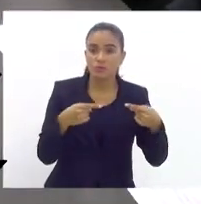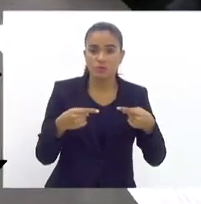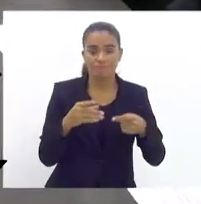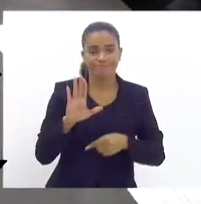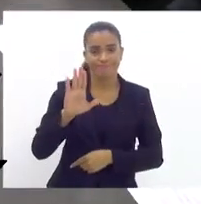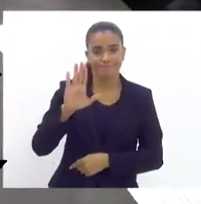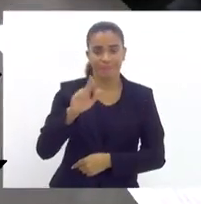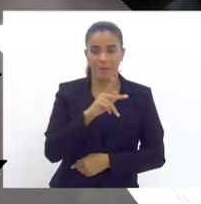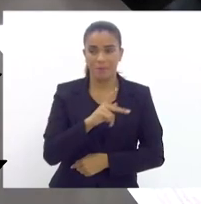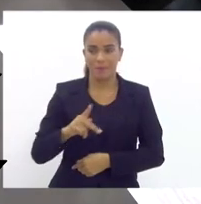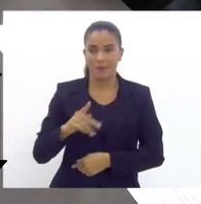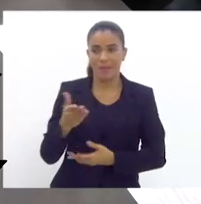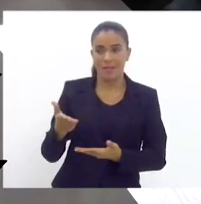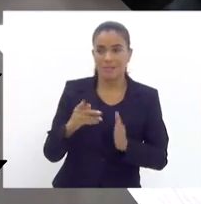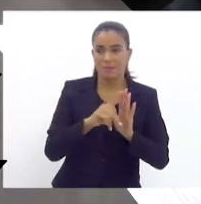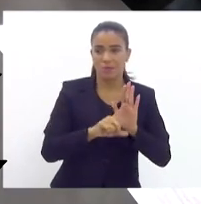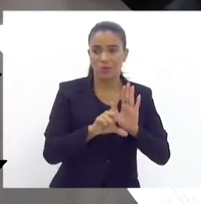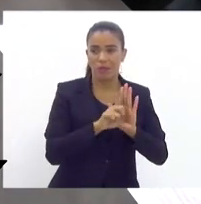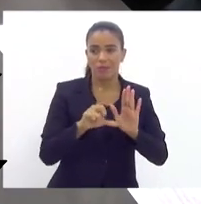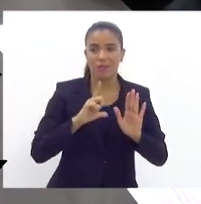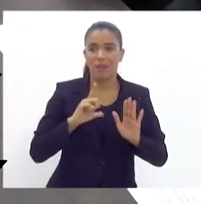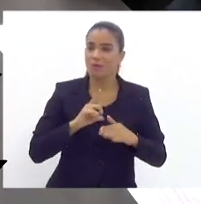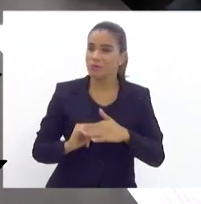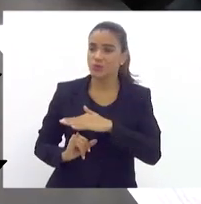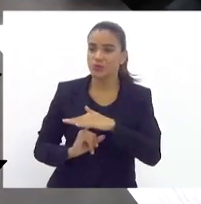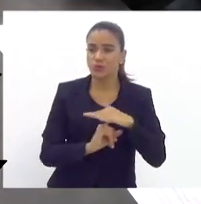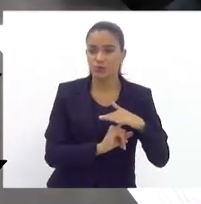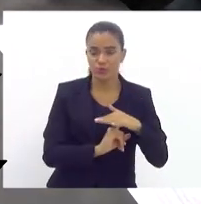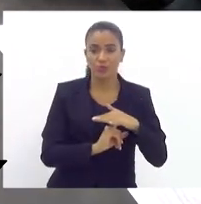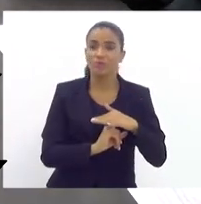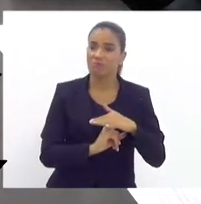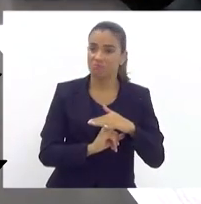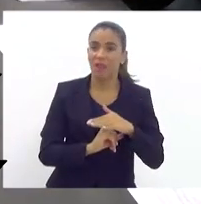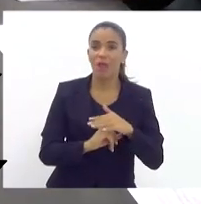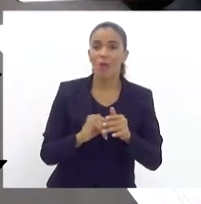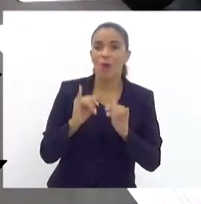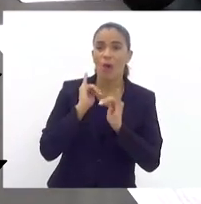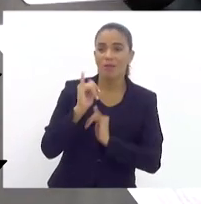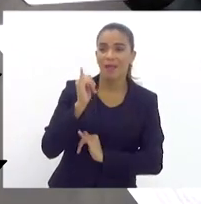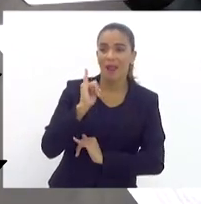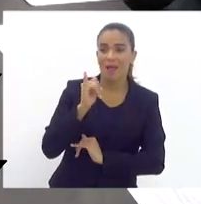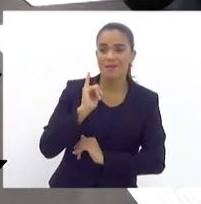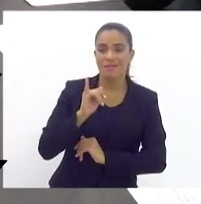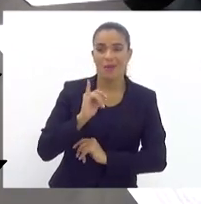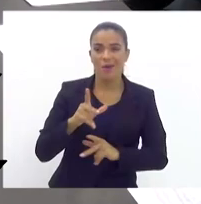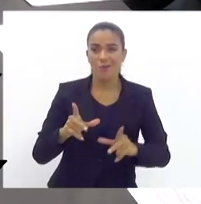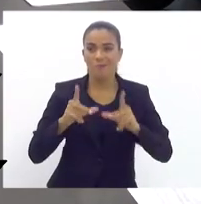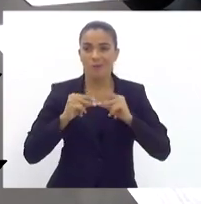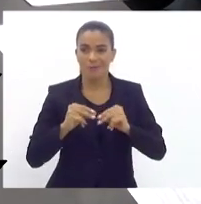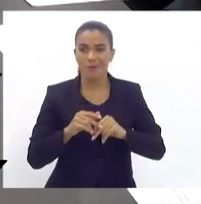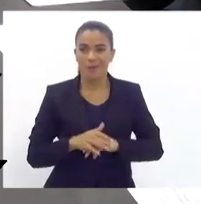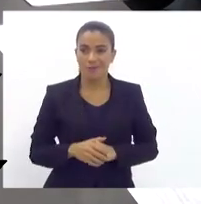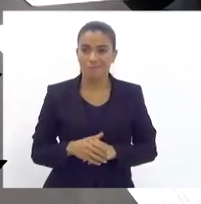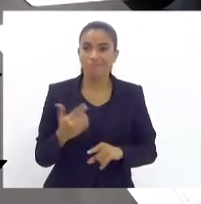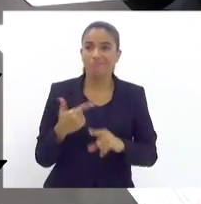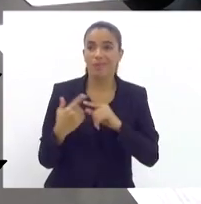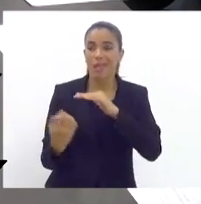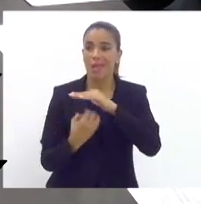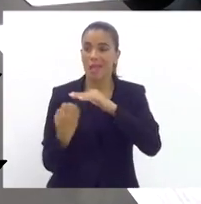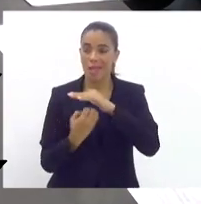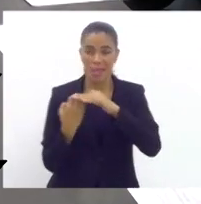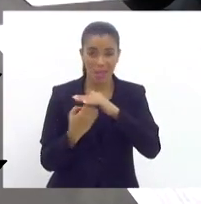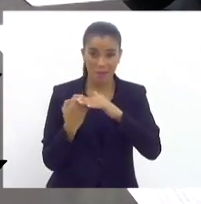presidente, esse projeto contém um instituto da delação premiada, porque a empresa que